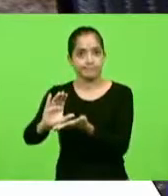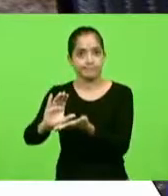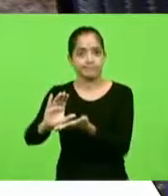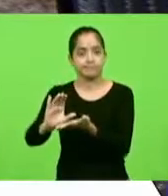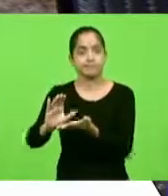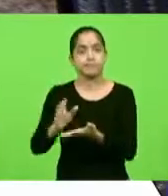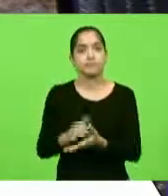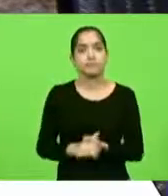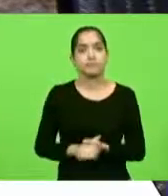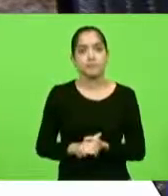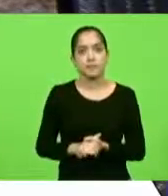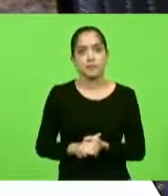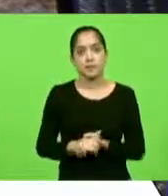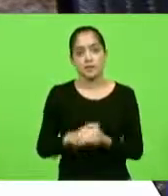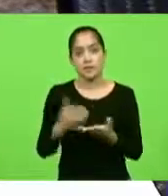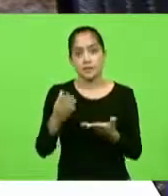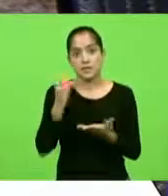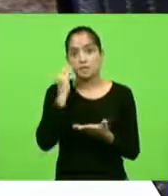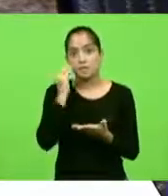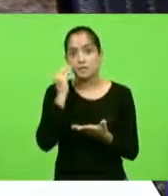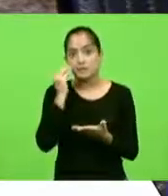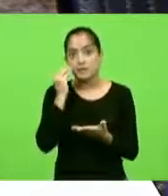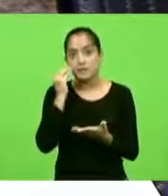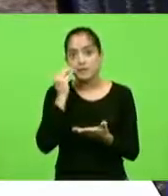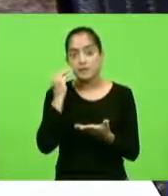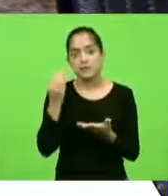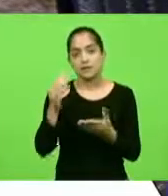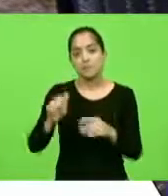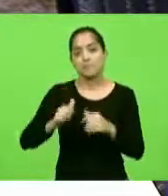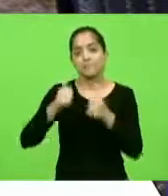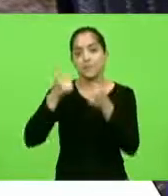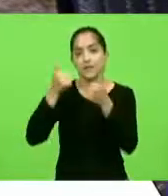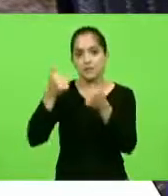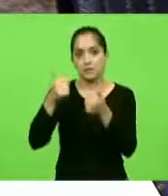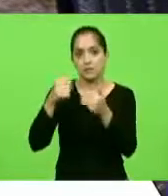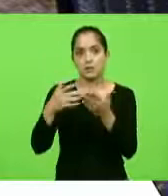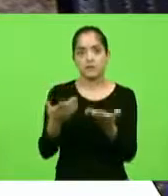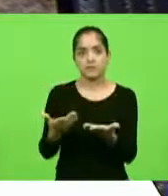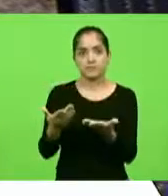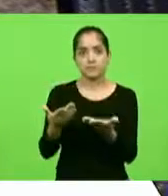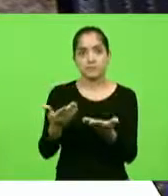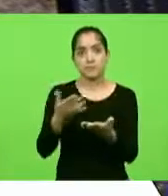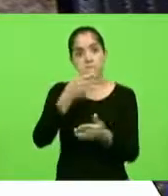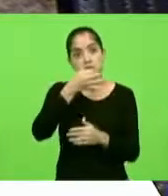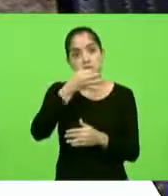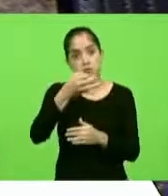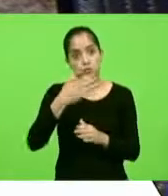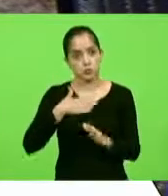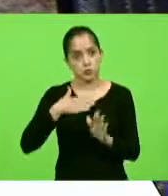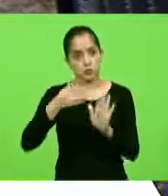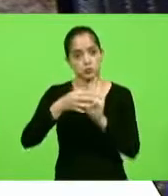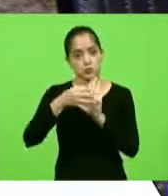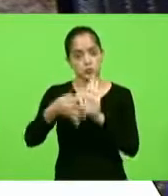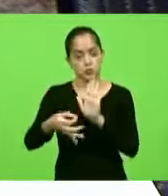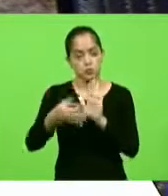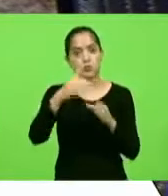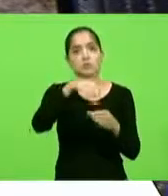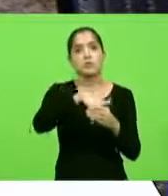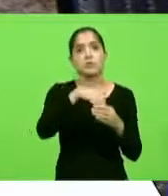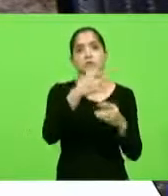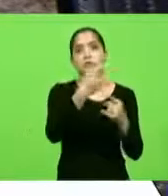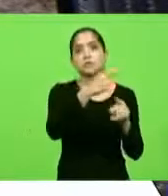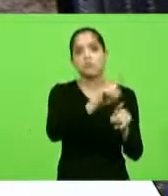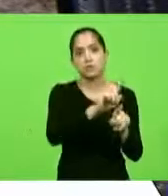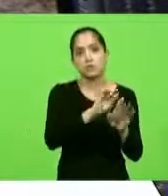tentar, de alguma forma, restabelecer o seu comércio. Fica aqui a minha sugestão e o meu voto contrário, porque